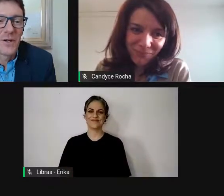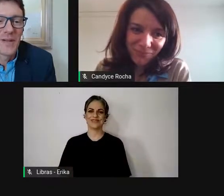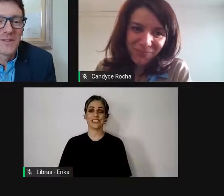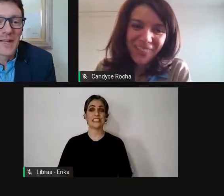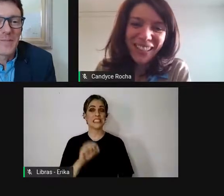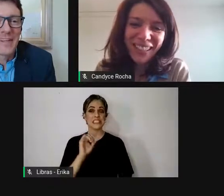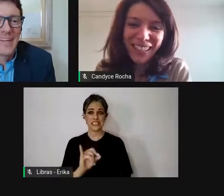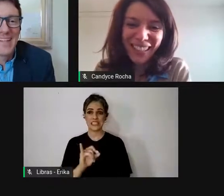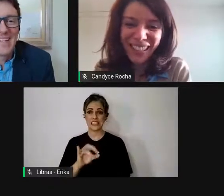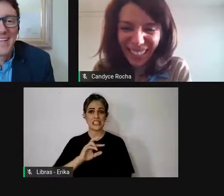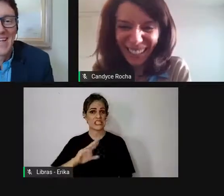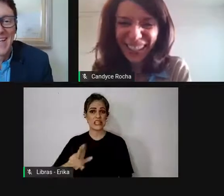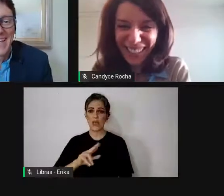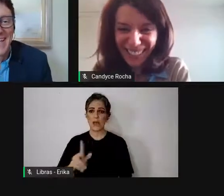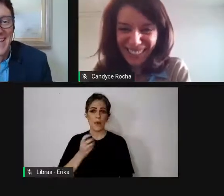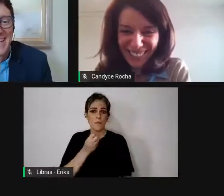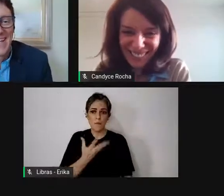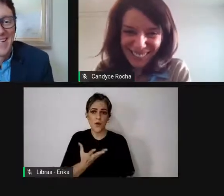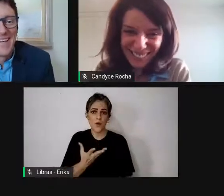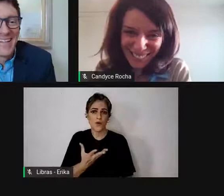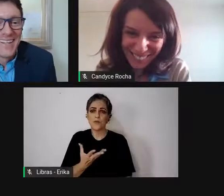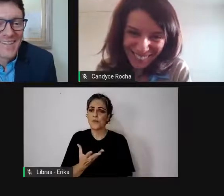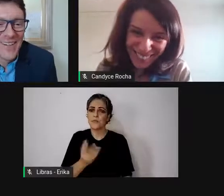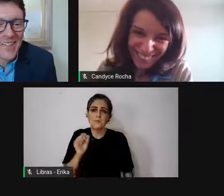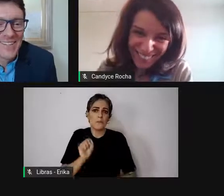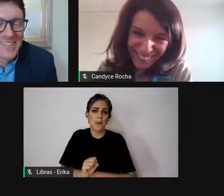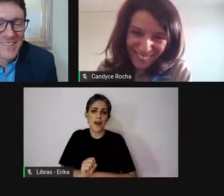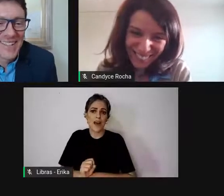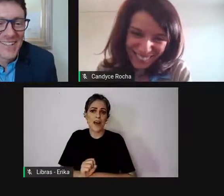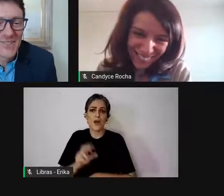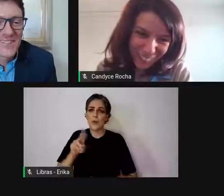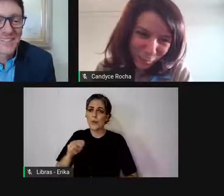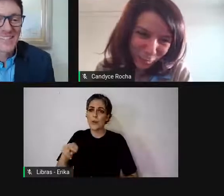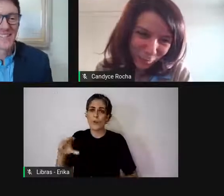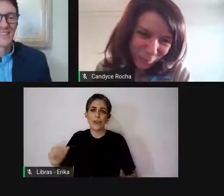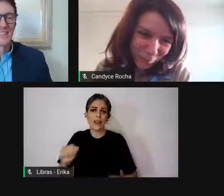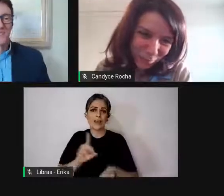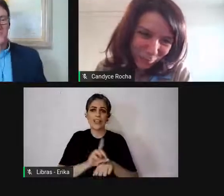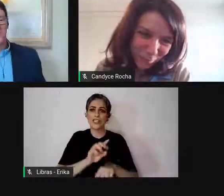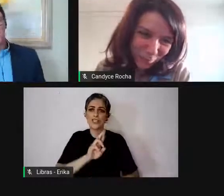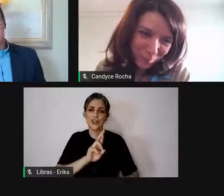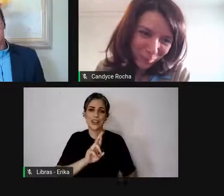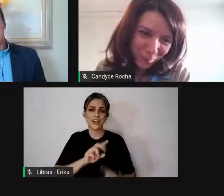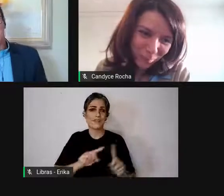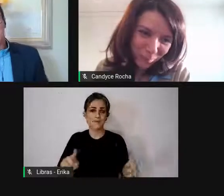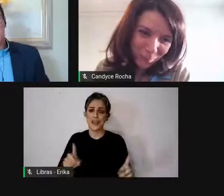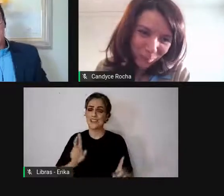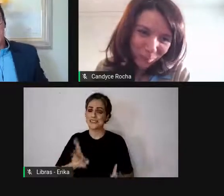Dói, mas vale a pena. Eduardo, sua dica.